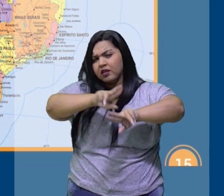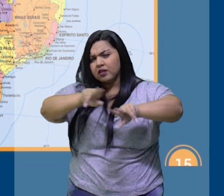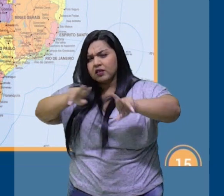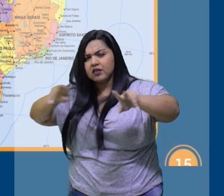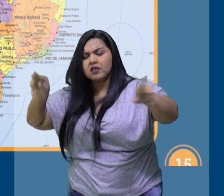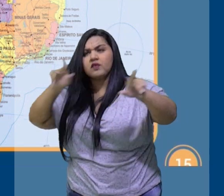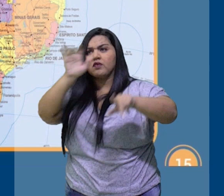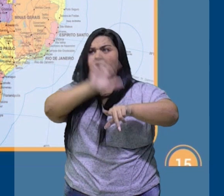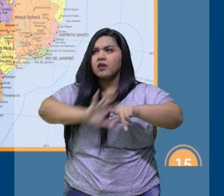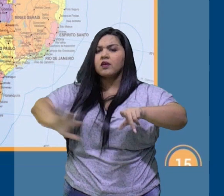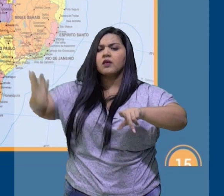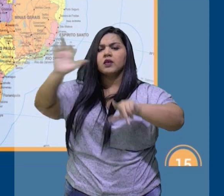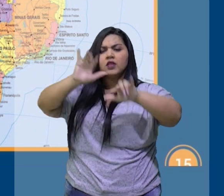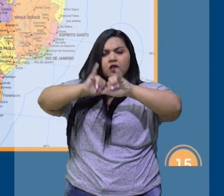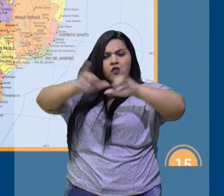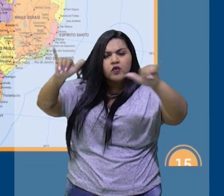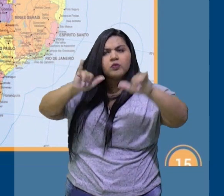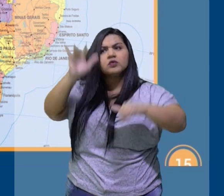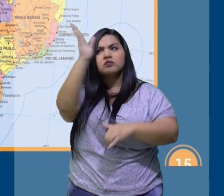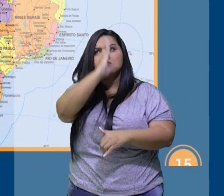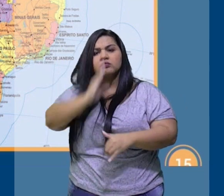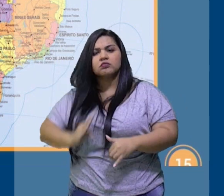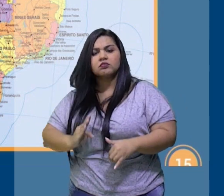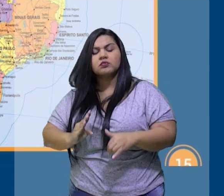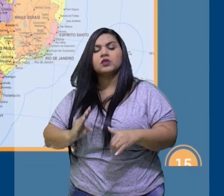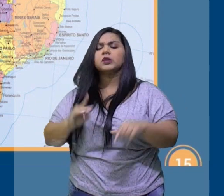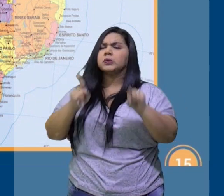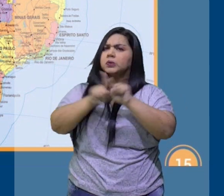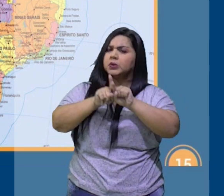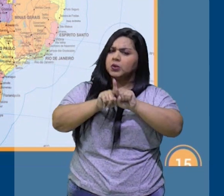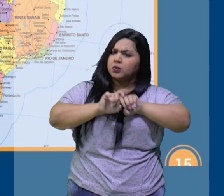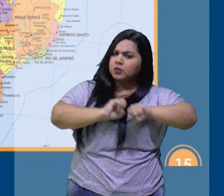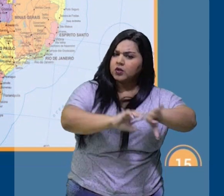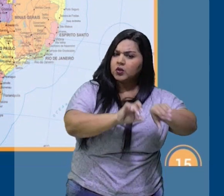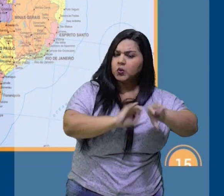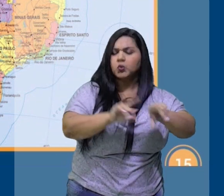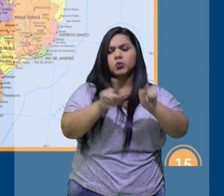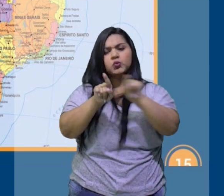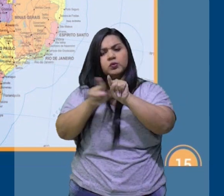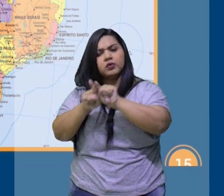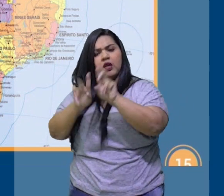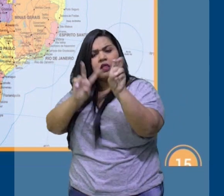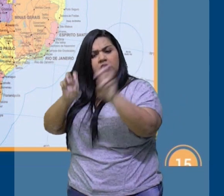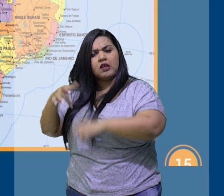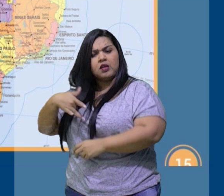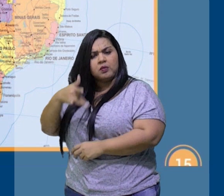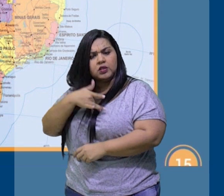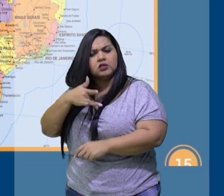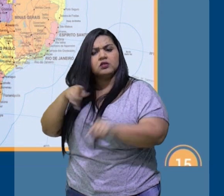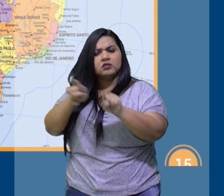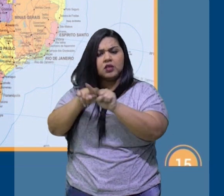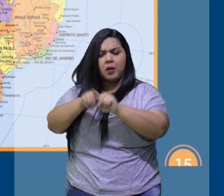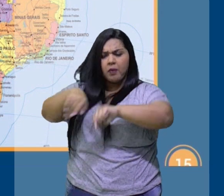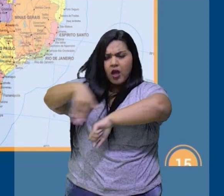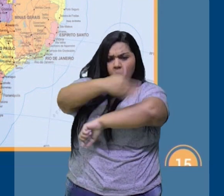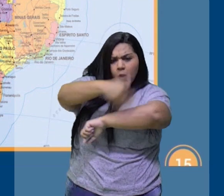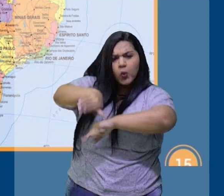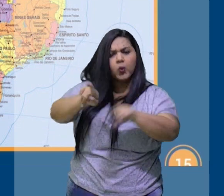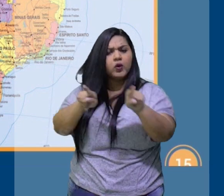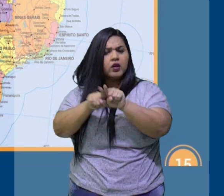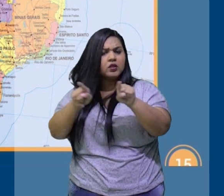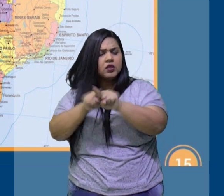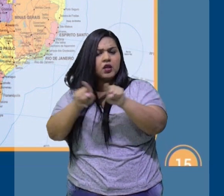informações do território brasileiro, sobre educação, sobre saúde, infraestrutura, saneamento